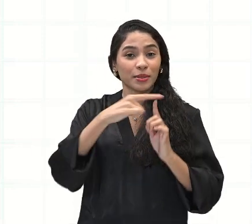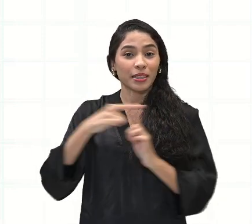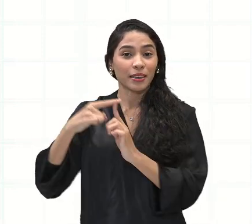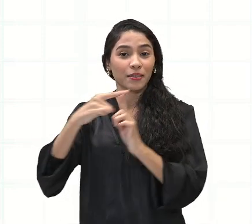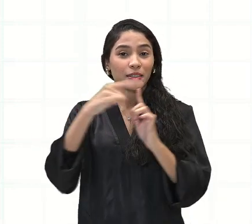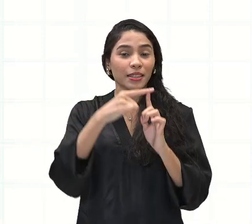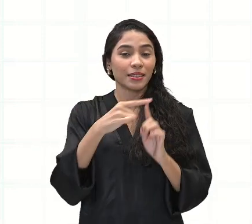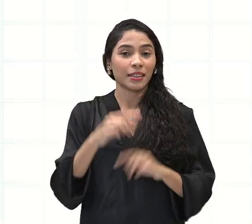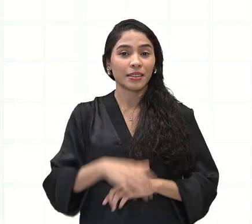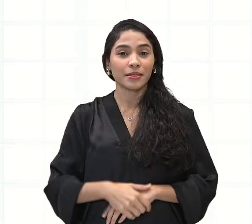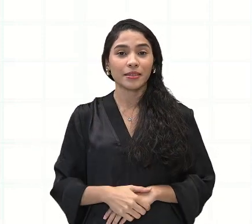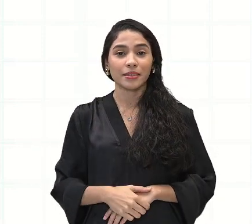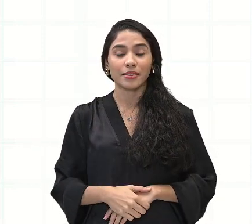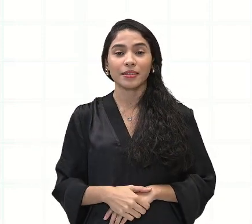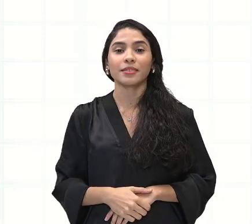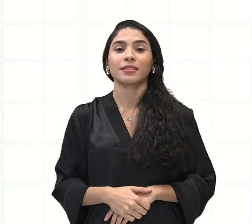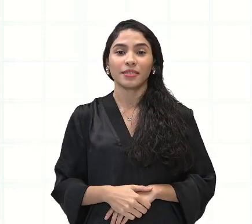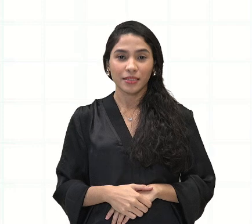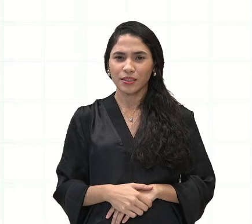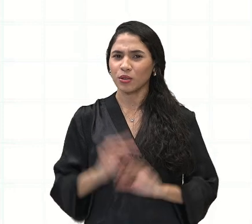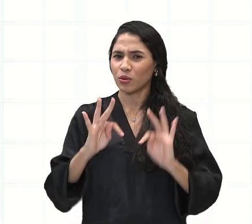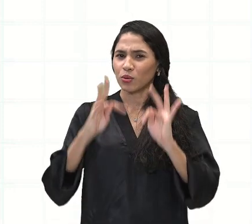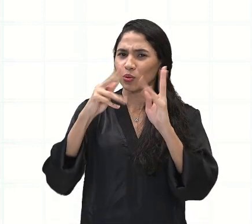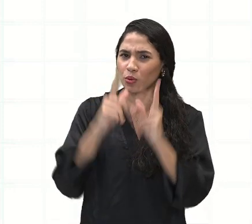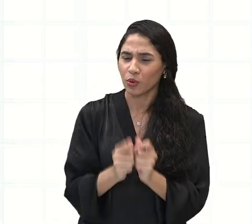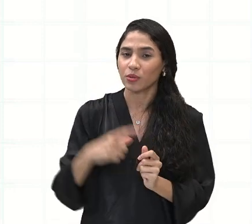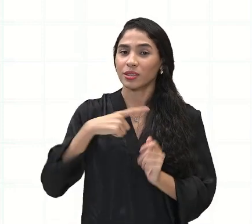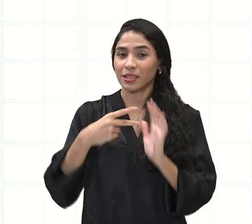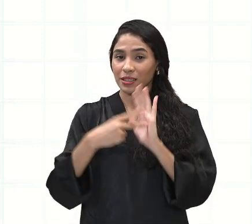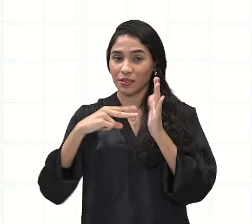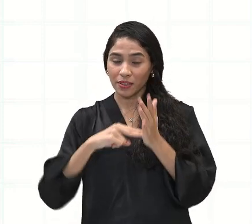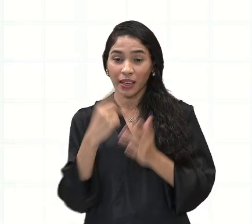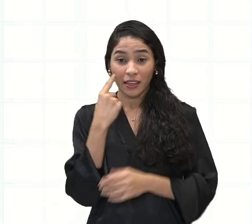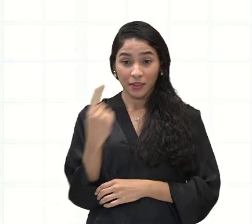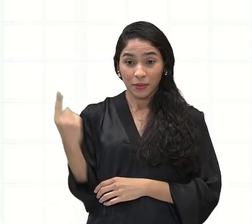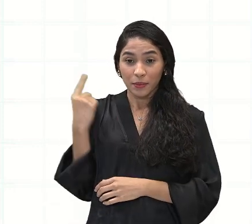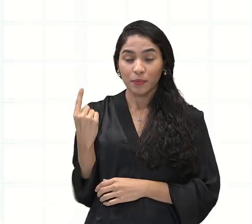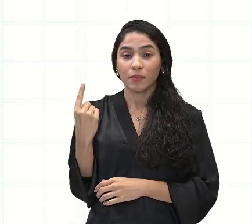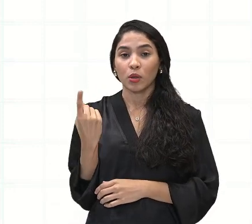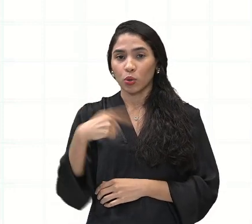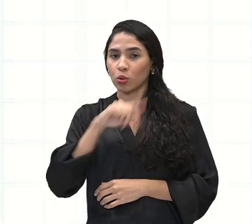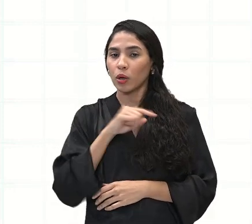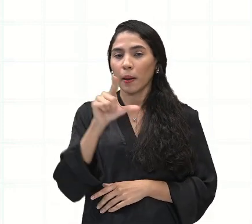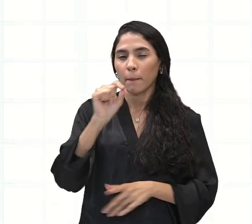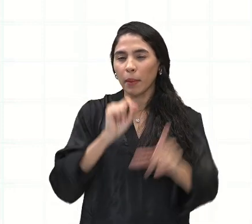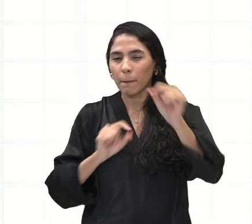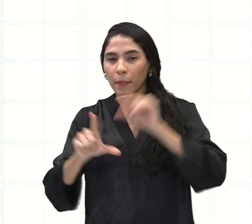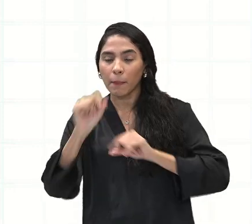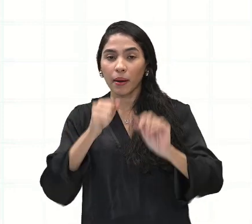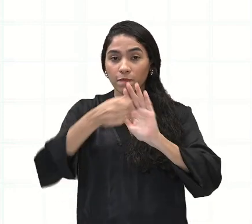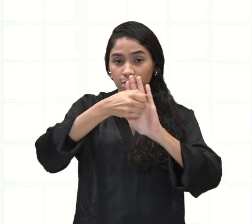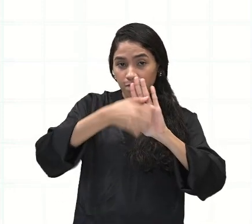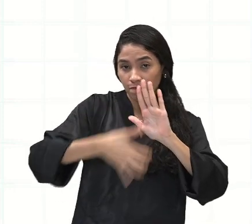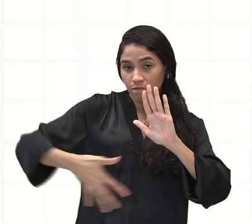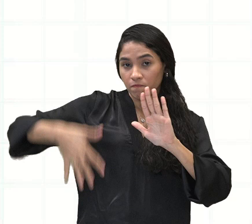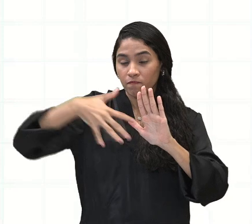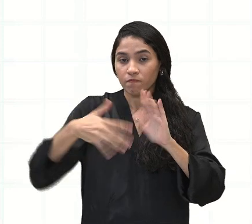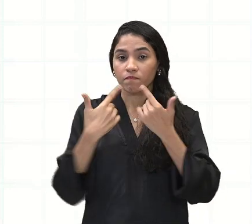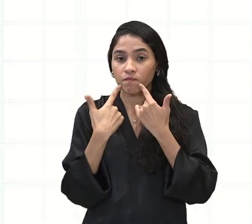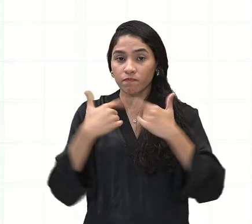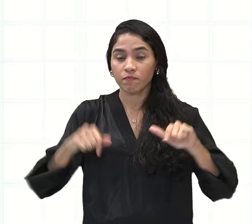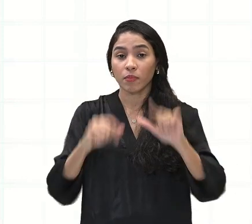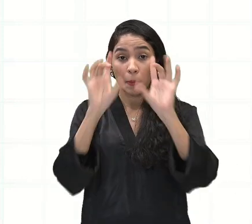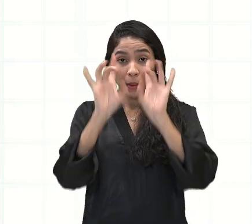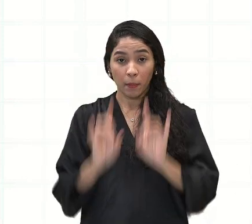trazem algum sentido. A gente não vai ver todas essas que estão aqui, a gente vai fazer um recorte das figuras de linguagem específicas da